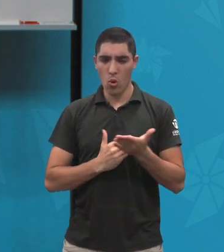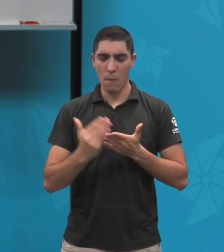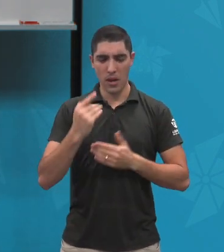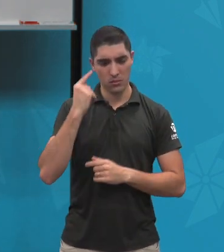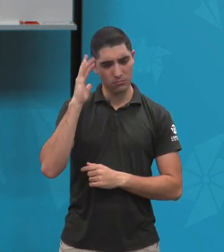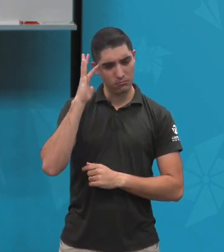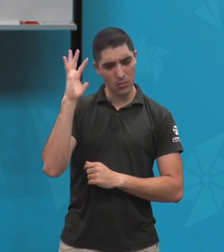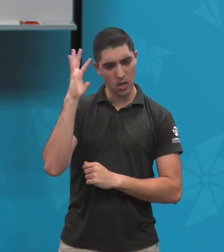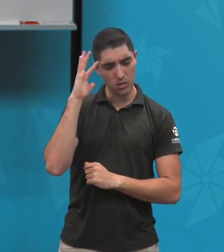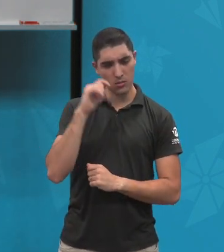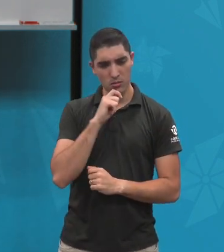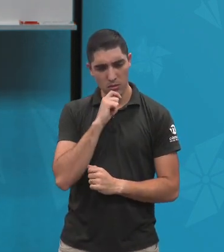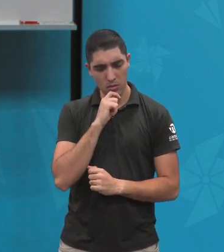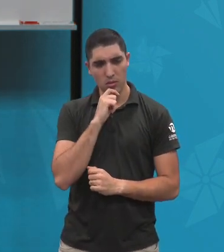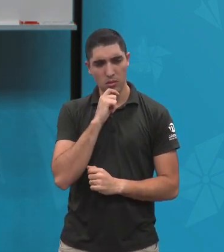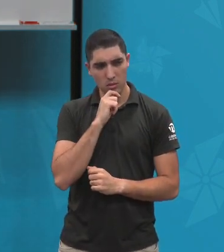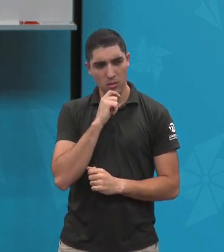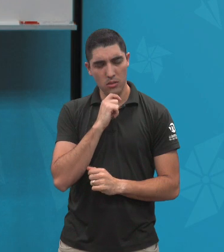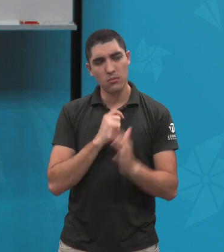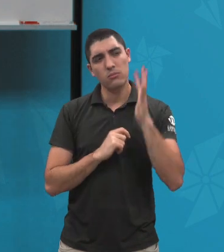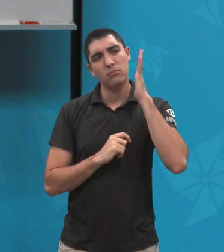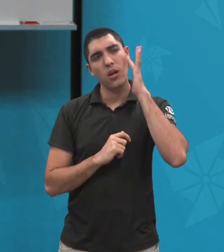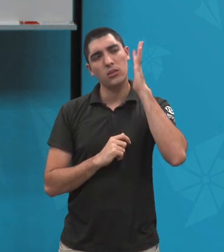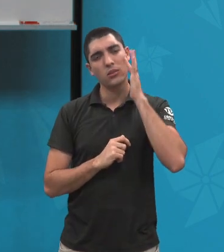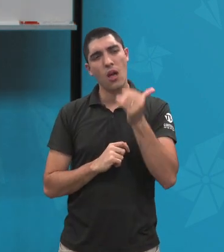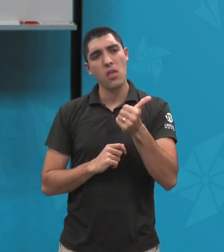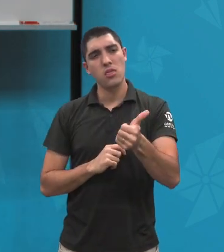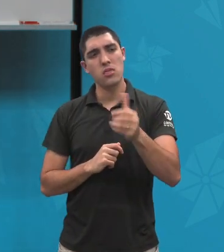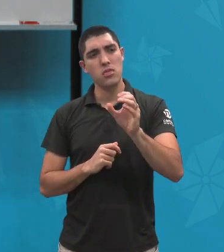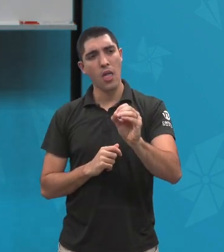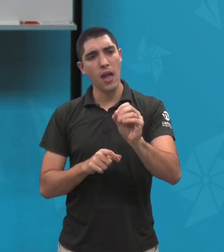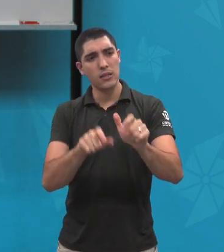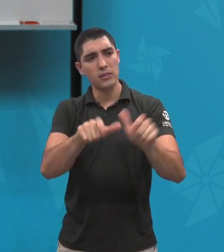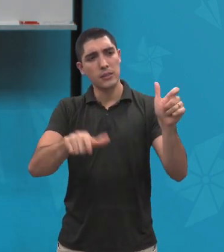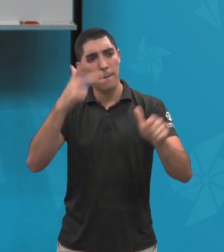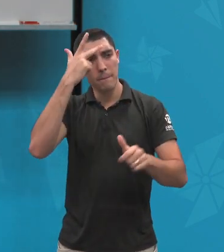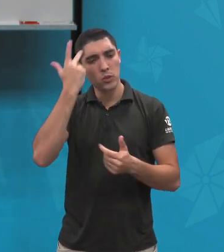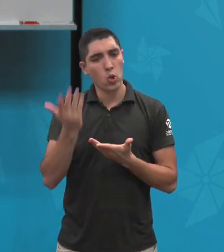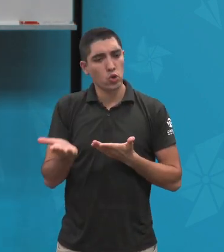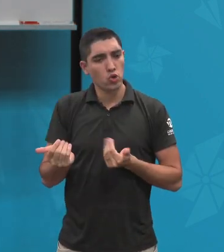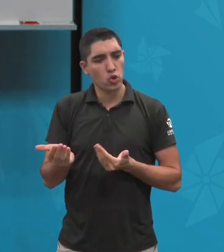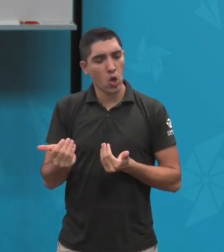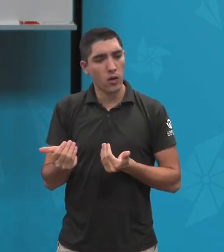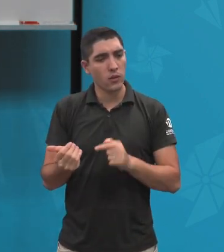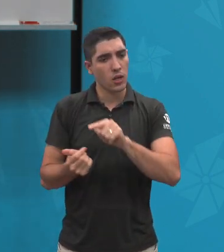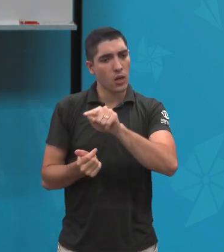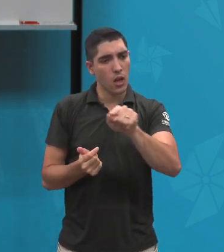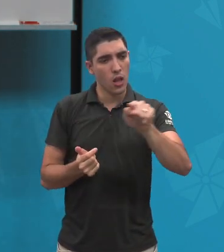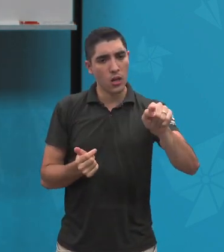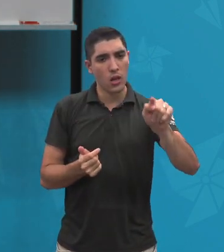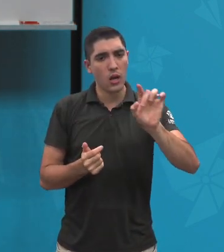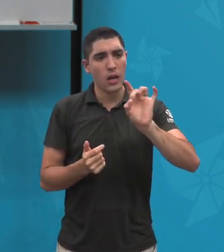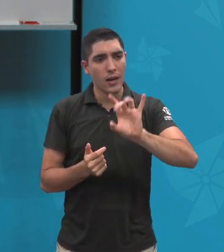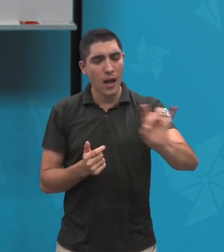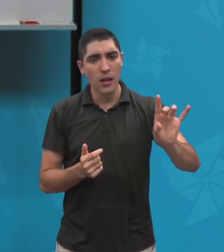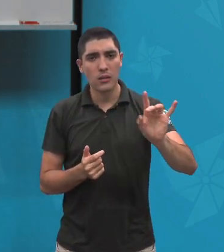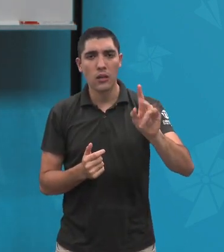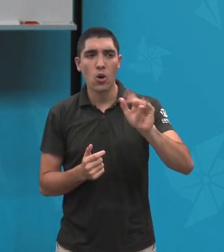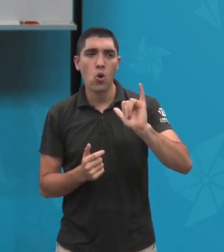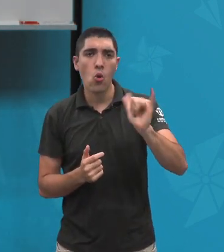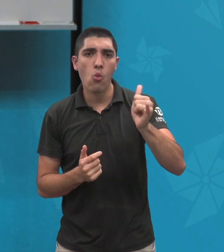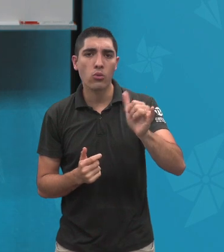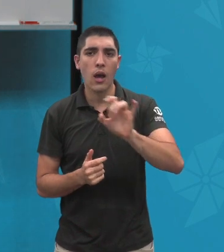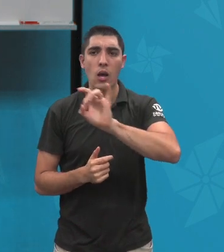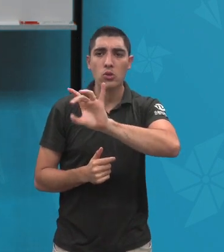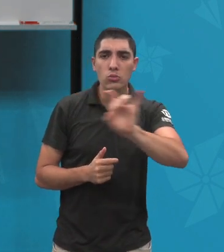10 jovens que também se isolam para contar histórias que são importantes